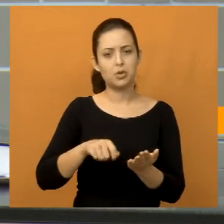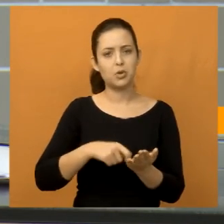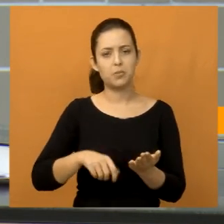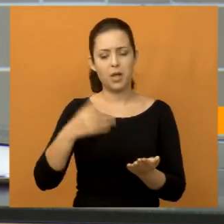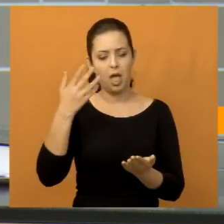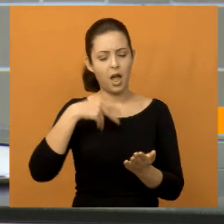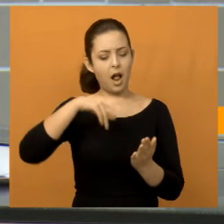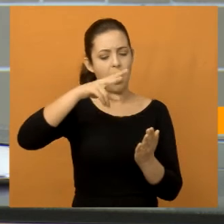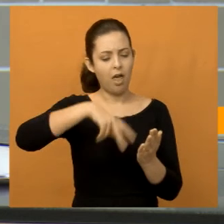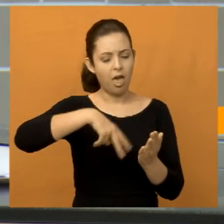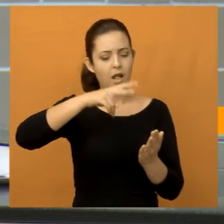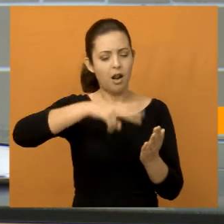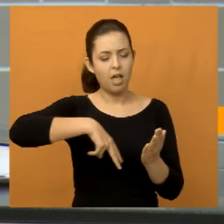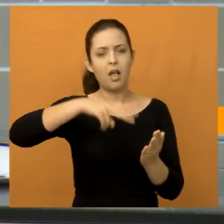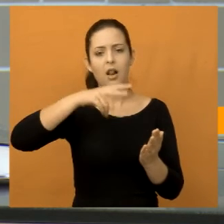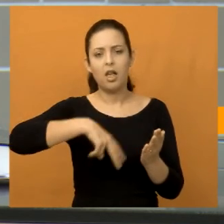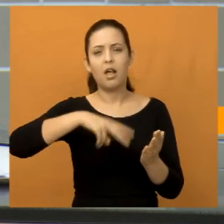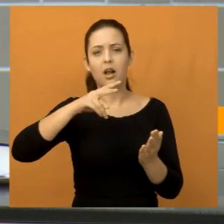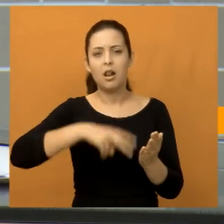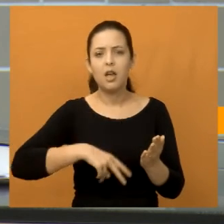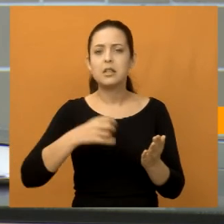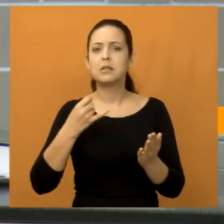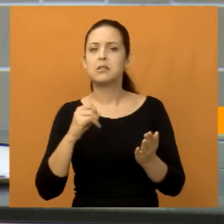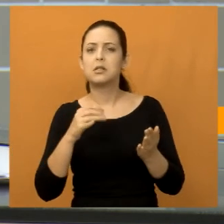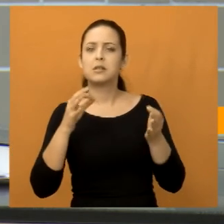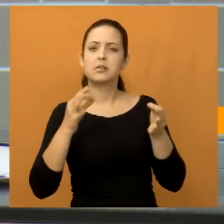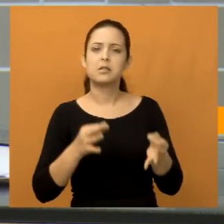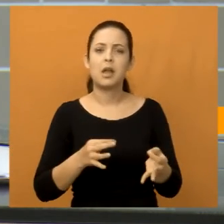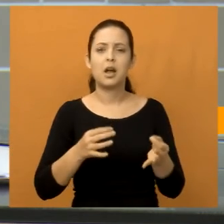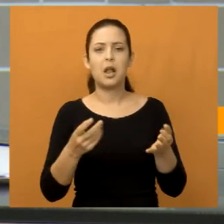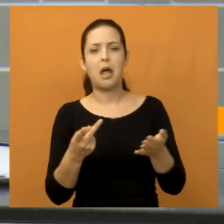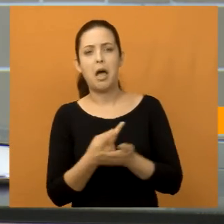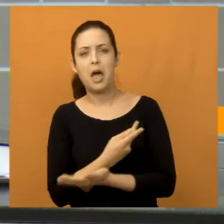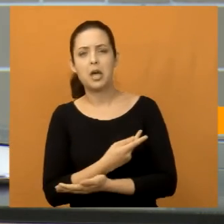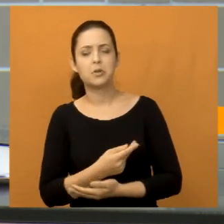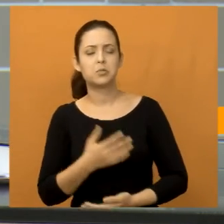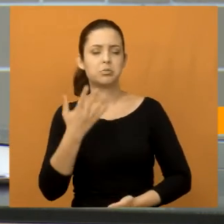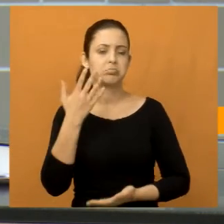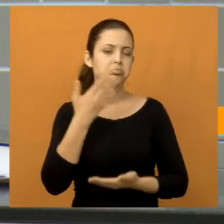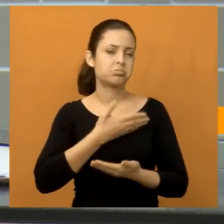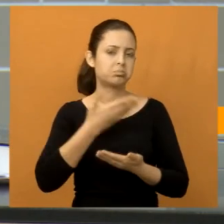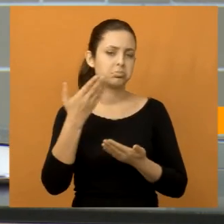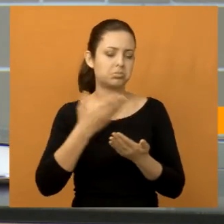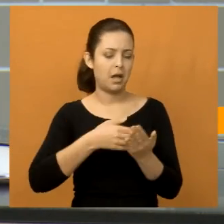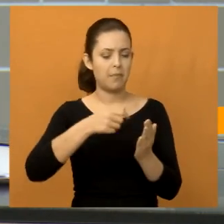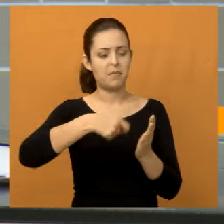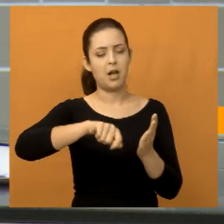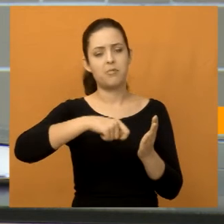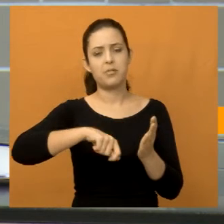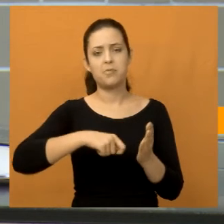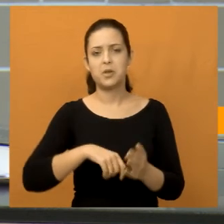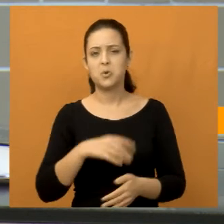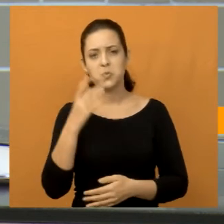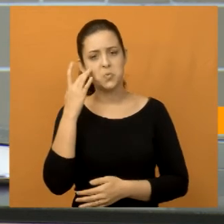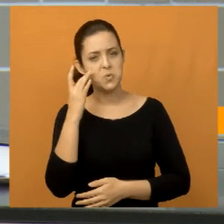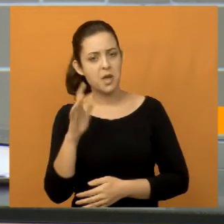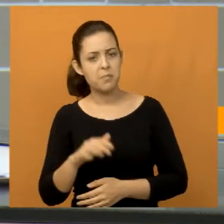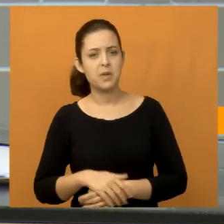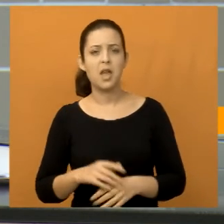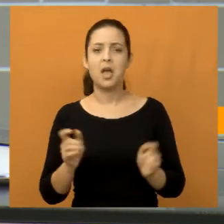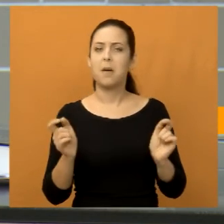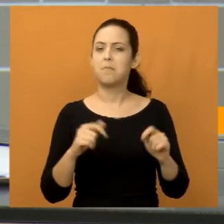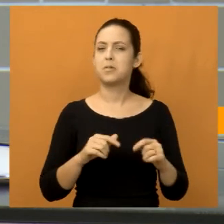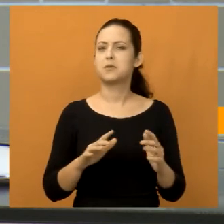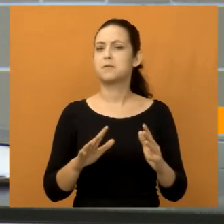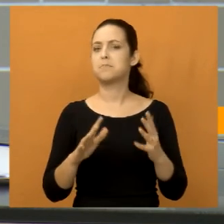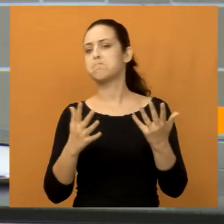tinha condições de verificar a regularidade dos mesmos. Esclareceu ainda que não tinha conhecimento sobre